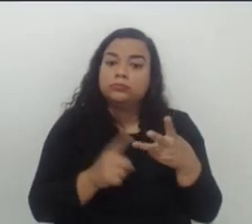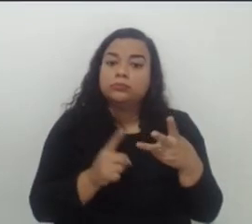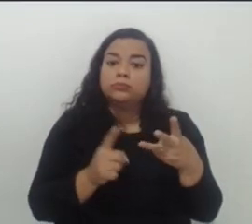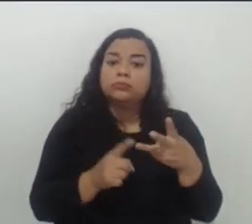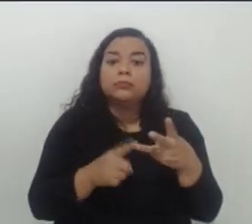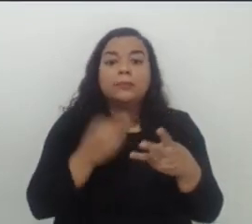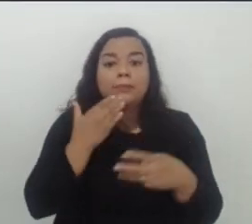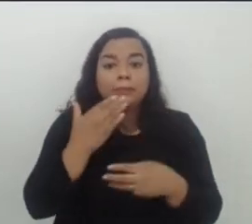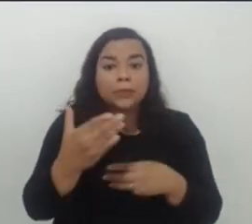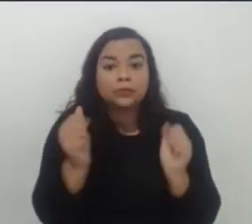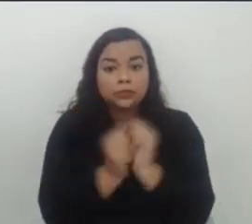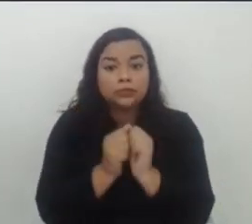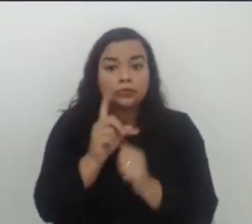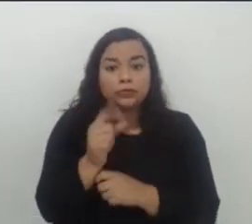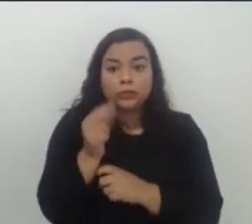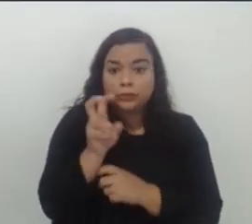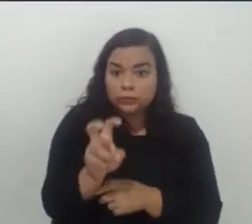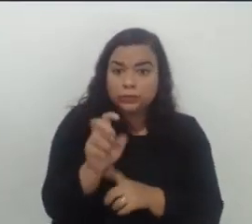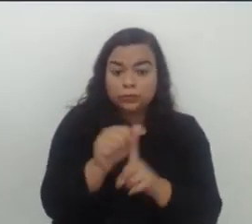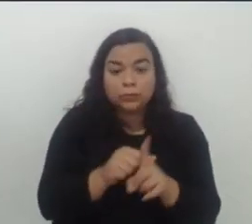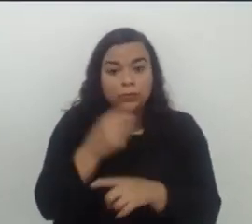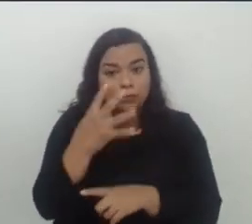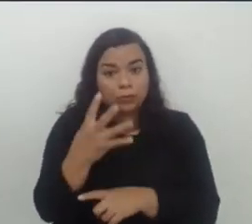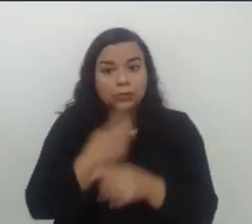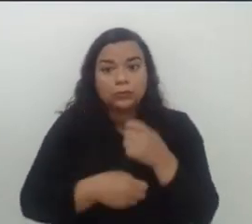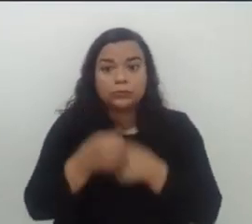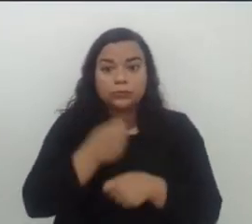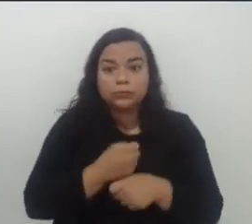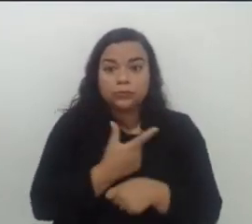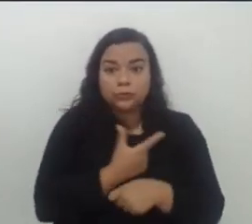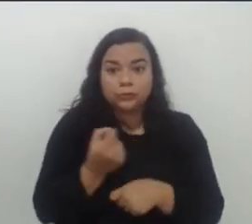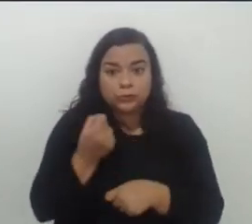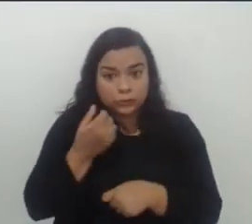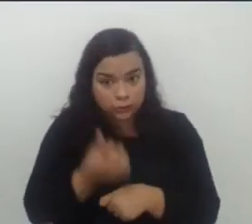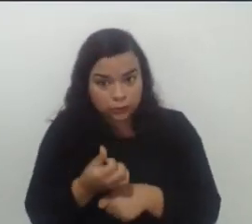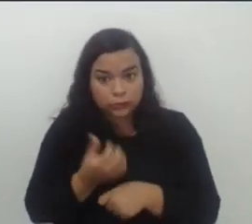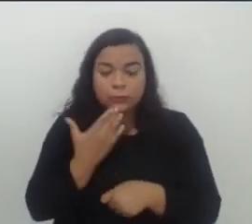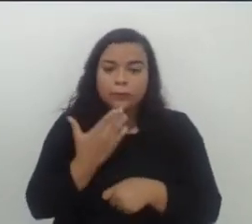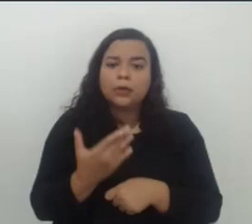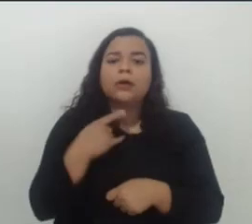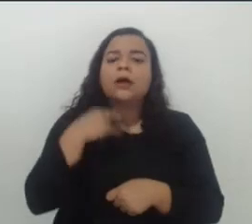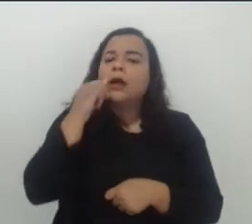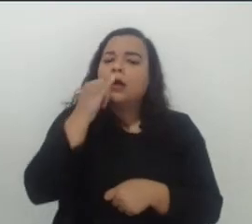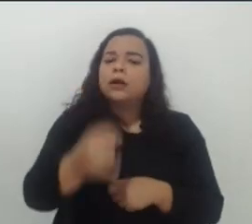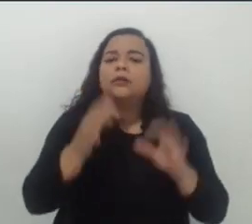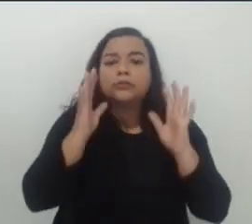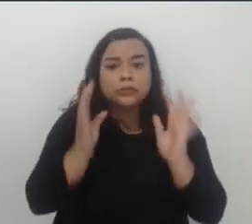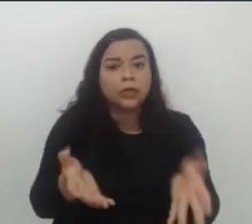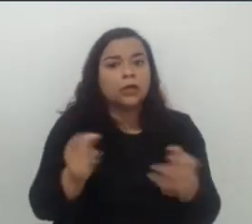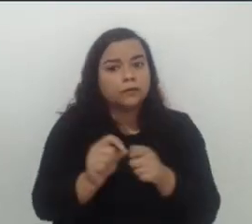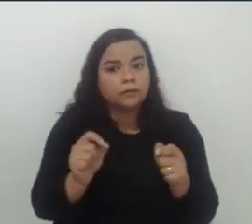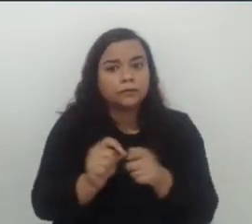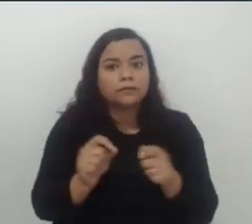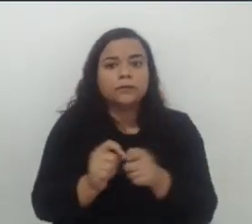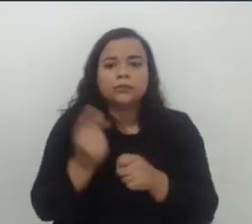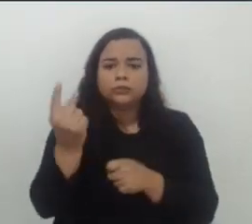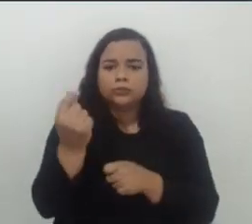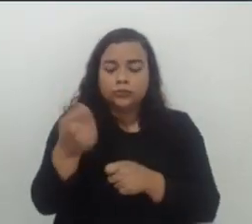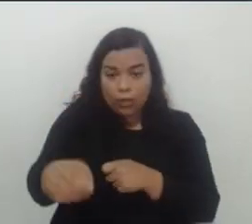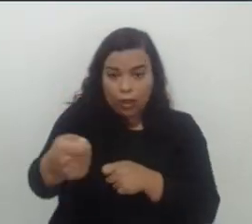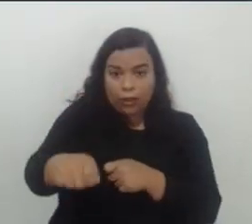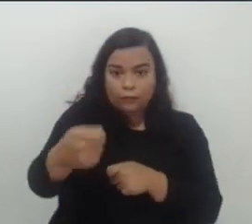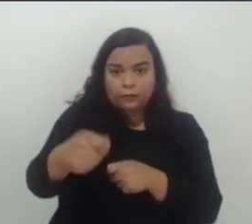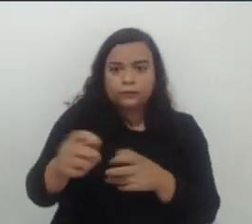em 5/4/2006, pela apelante, informando que já realizaram o depósito das chaves